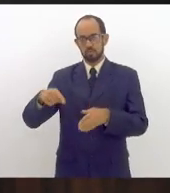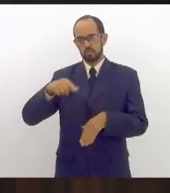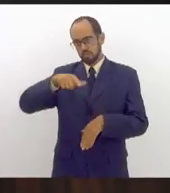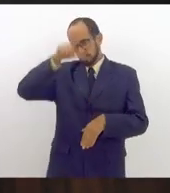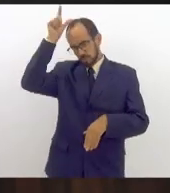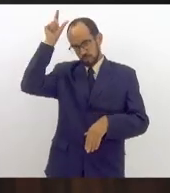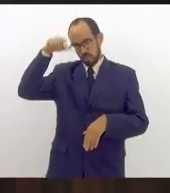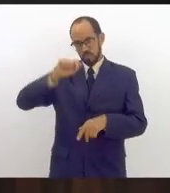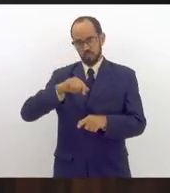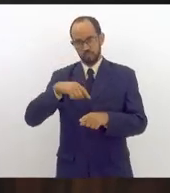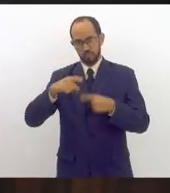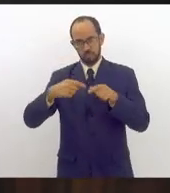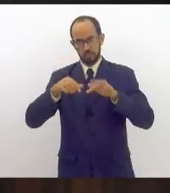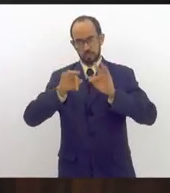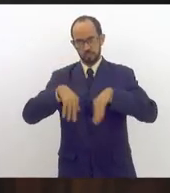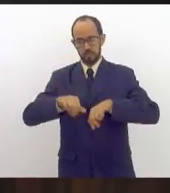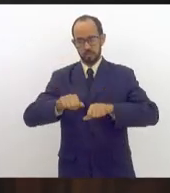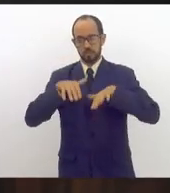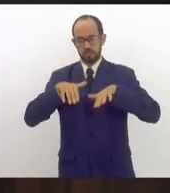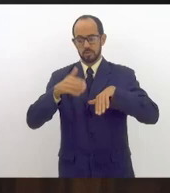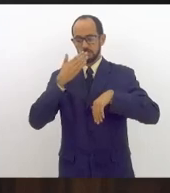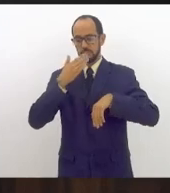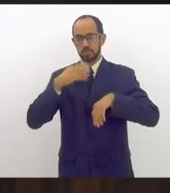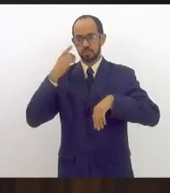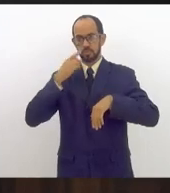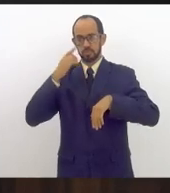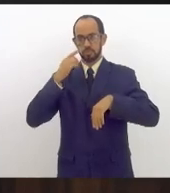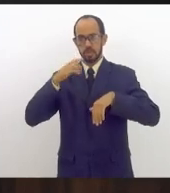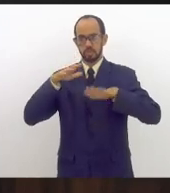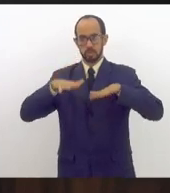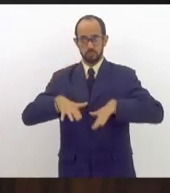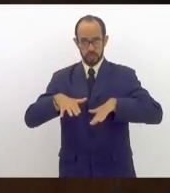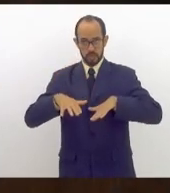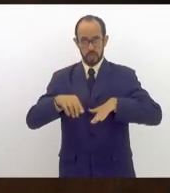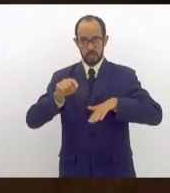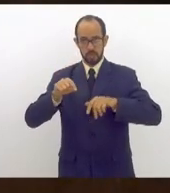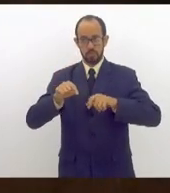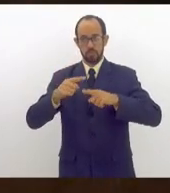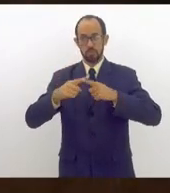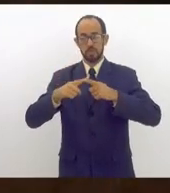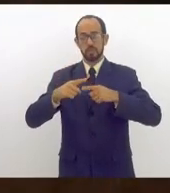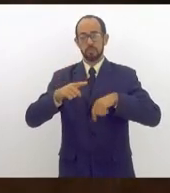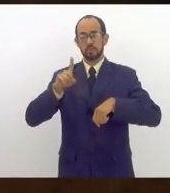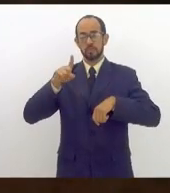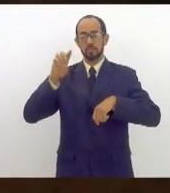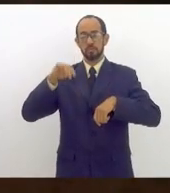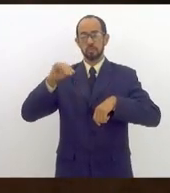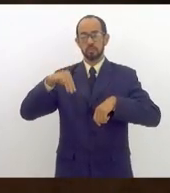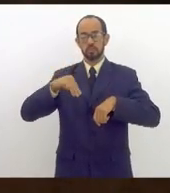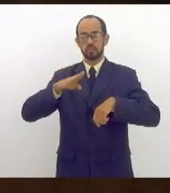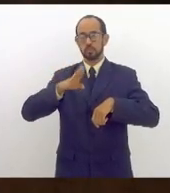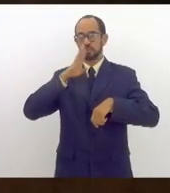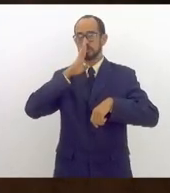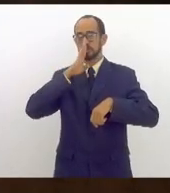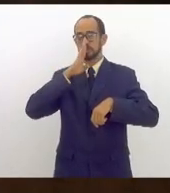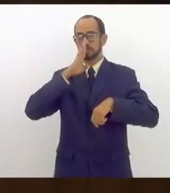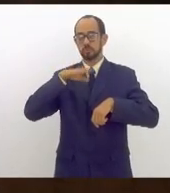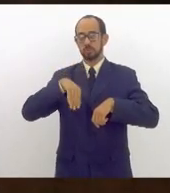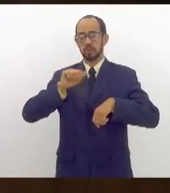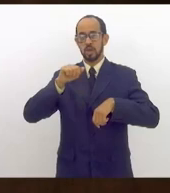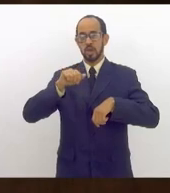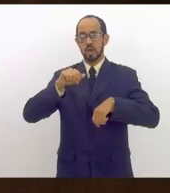Final da sessão, pedir aos parlamentares que possam estar presentes. Vamos fazer um minuto de silêncio em homenagem